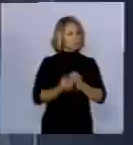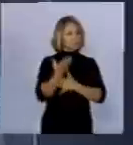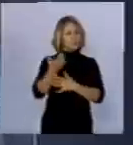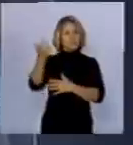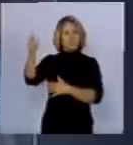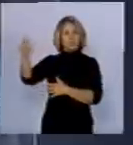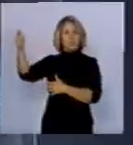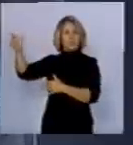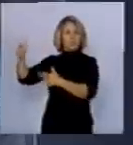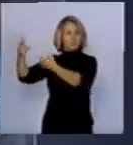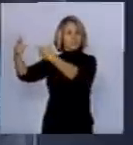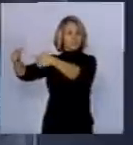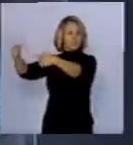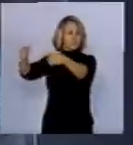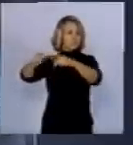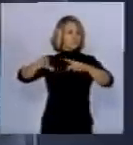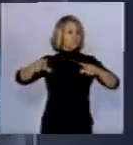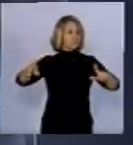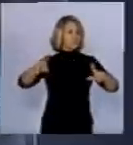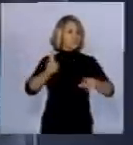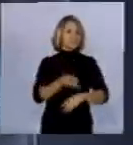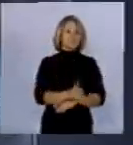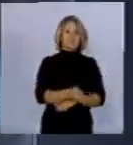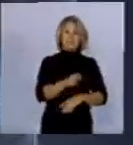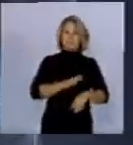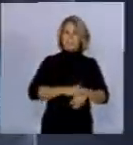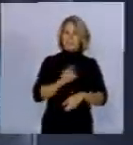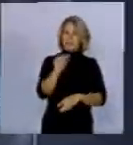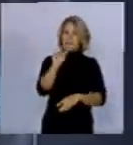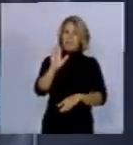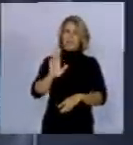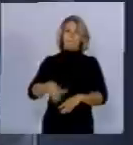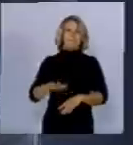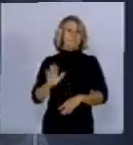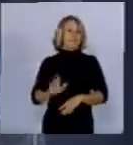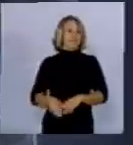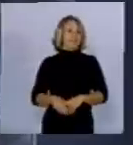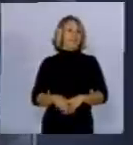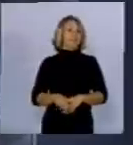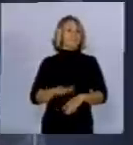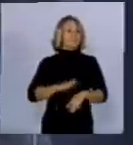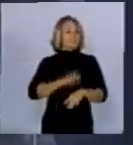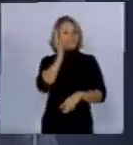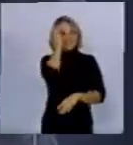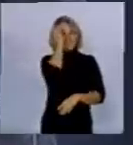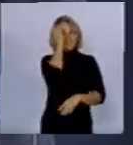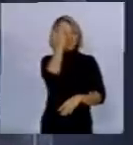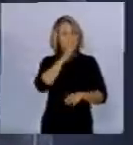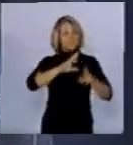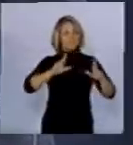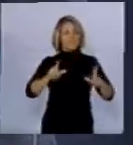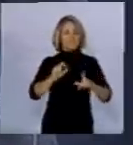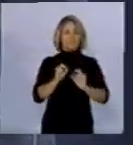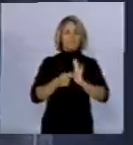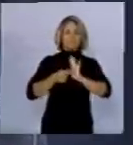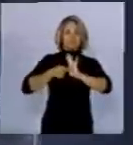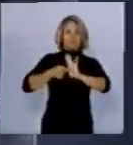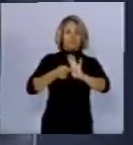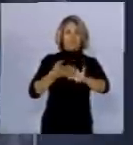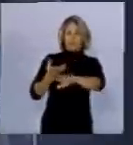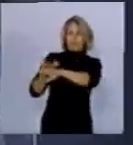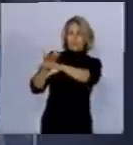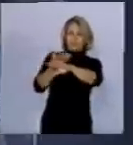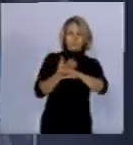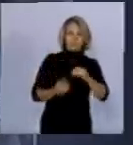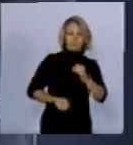em outros territórios é sempre mais barata e menos custosa do que a exibição de conteúdos